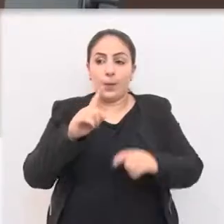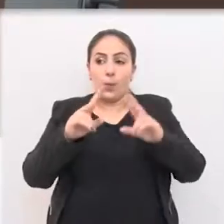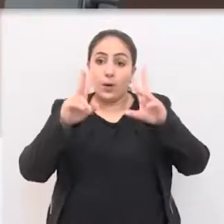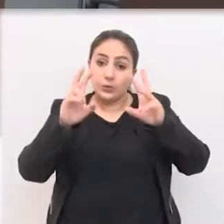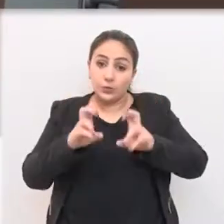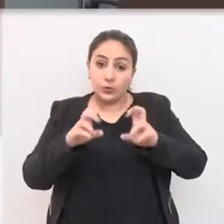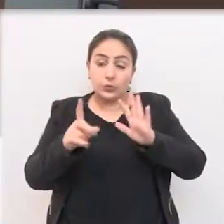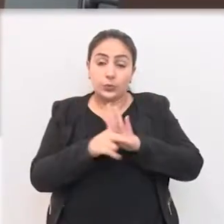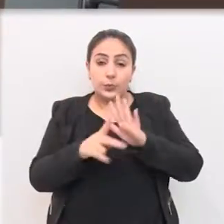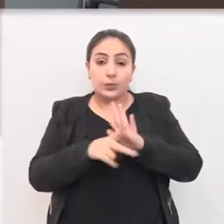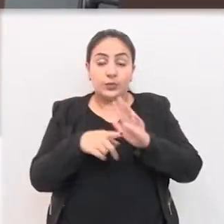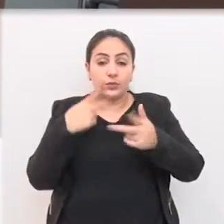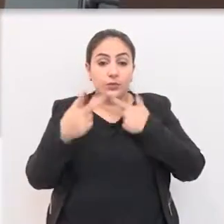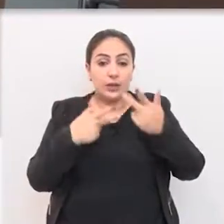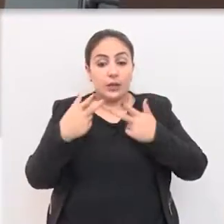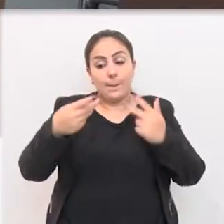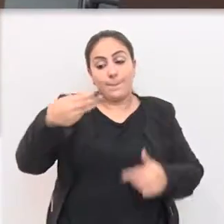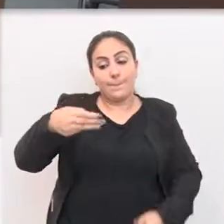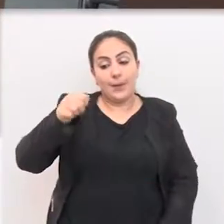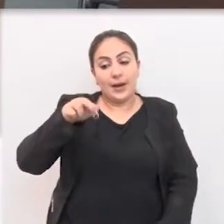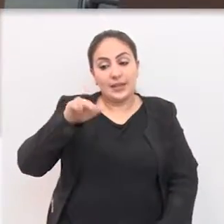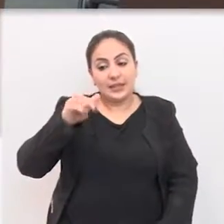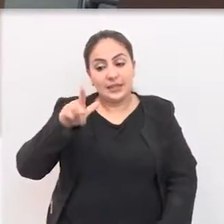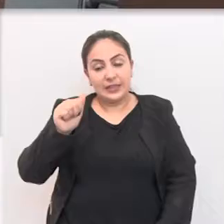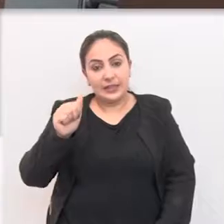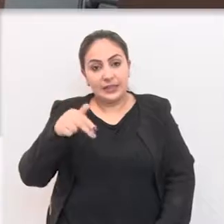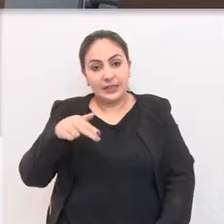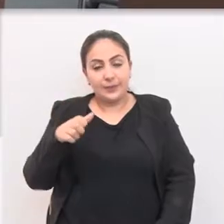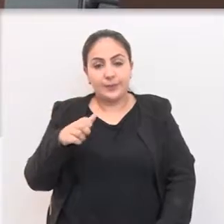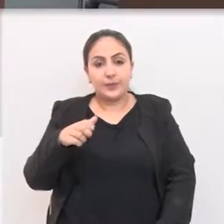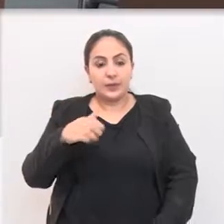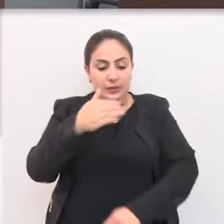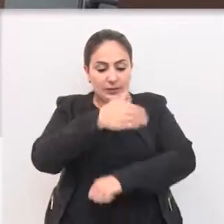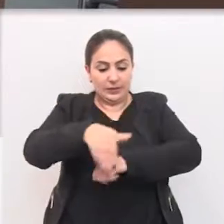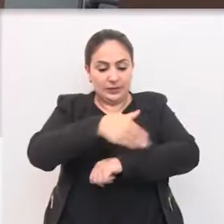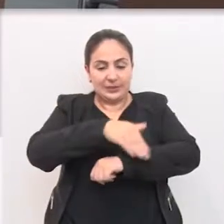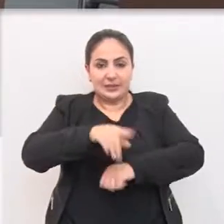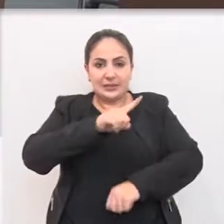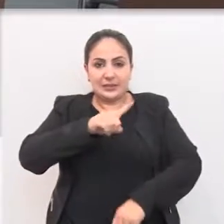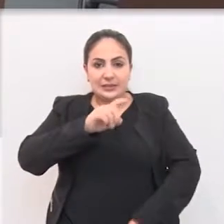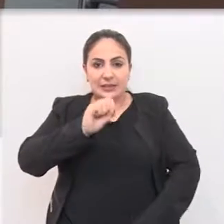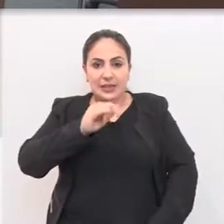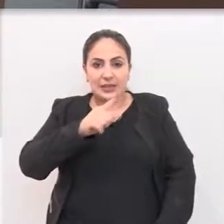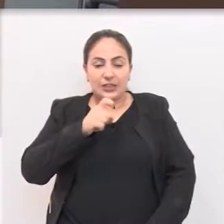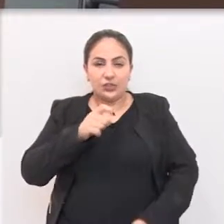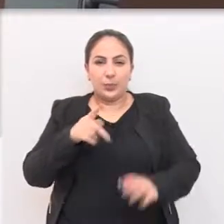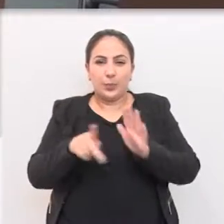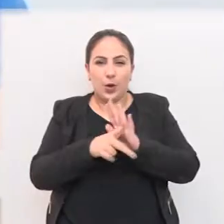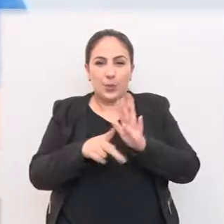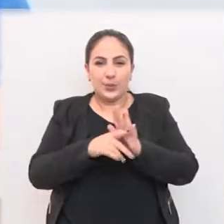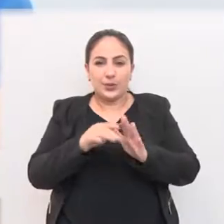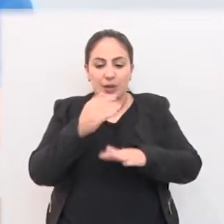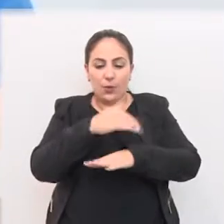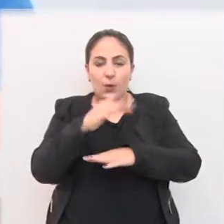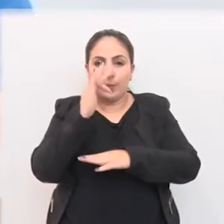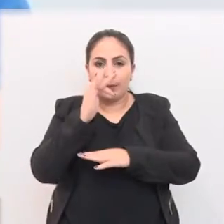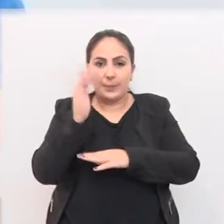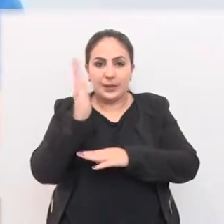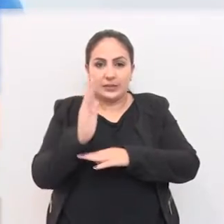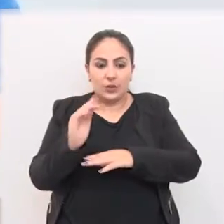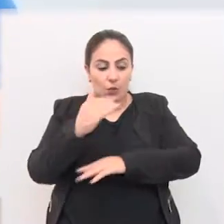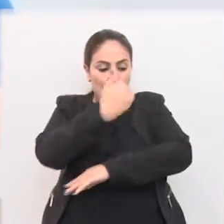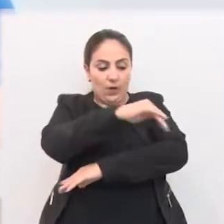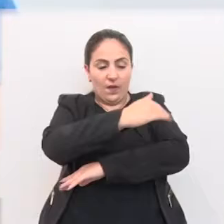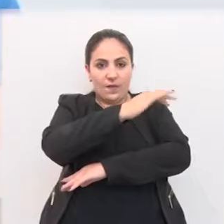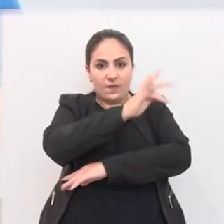A matéria dele denomina de Marilene Sacchetti o canteiro localizado na Avenida Brasil, entre as ruas